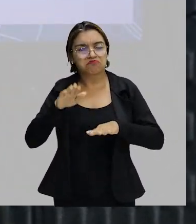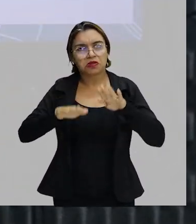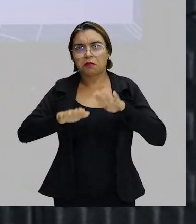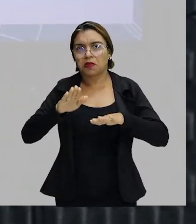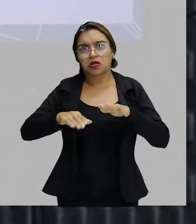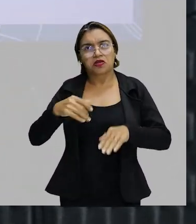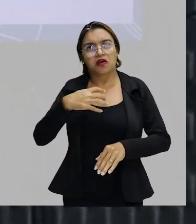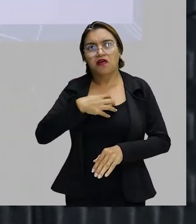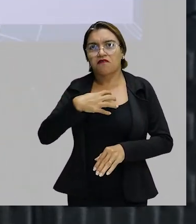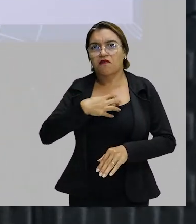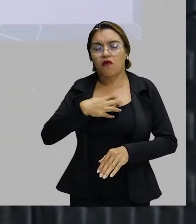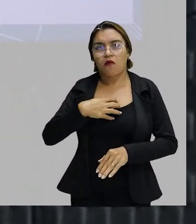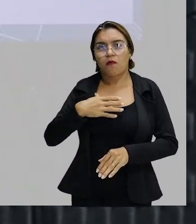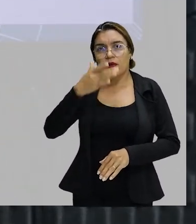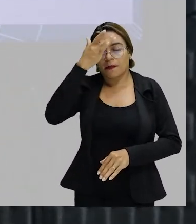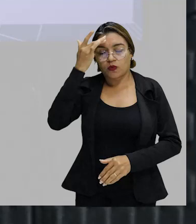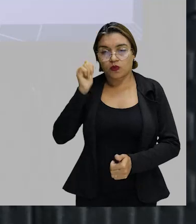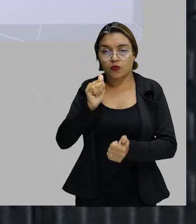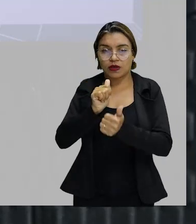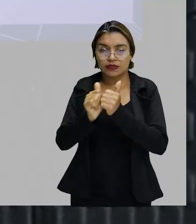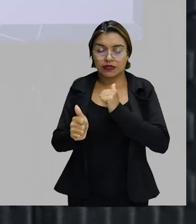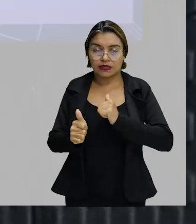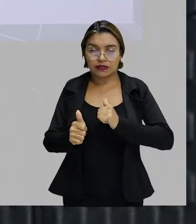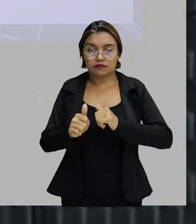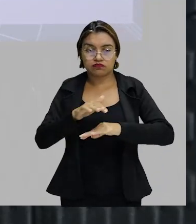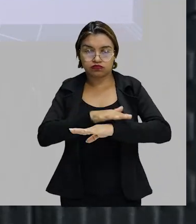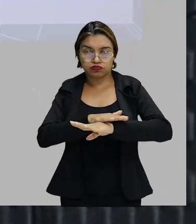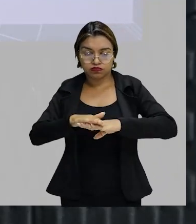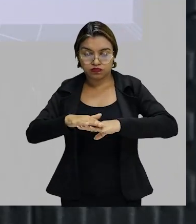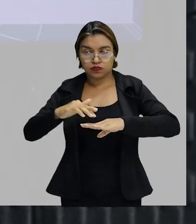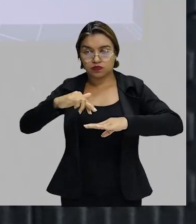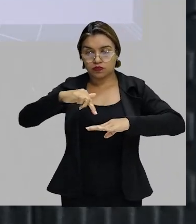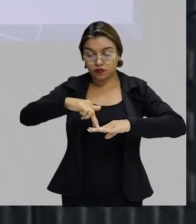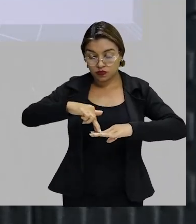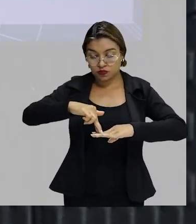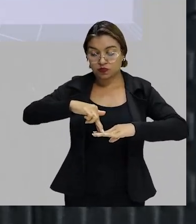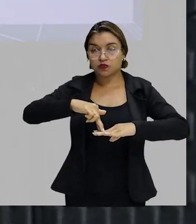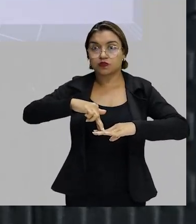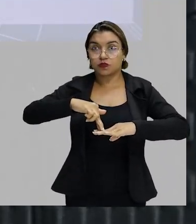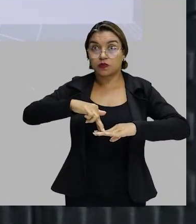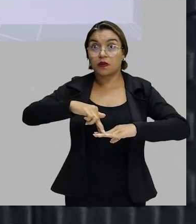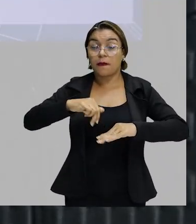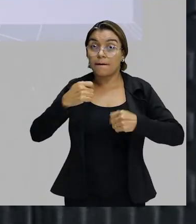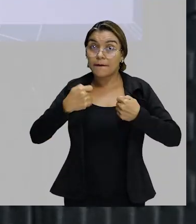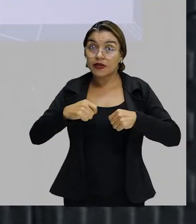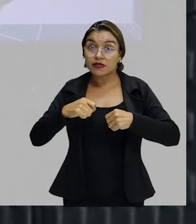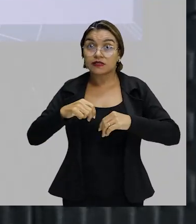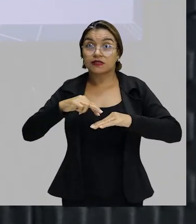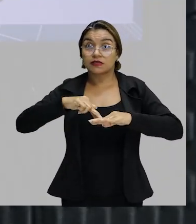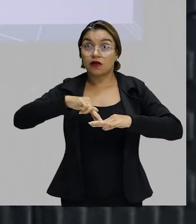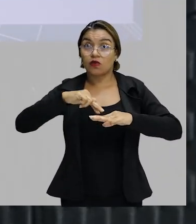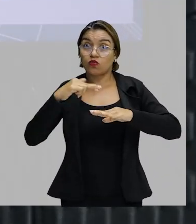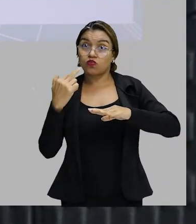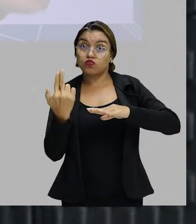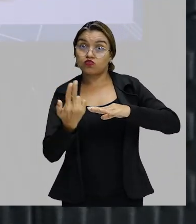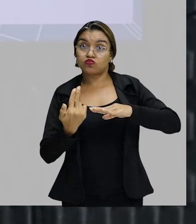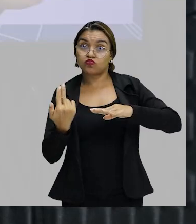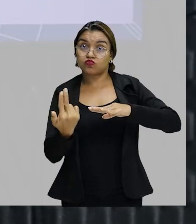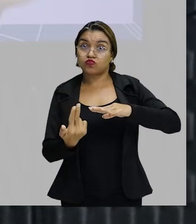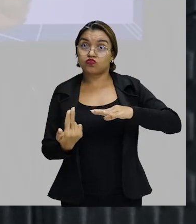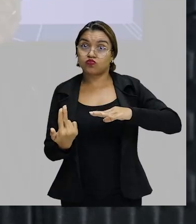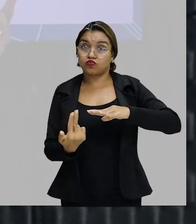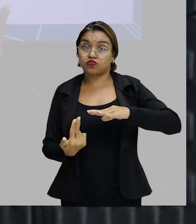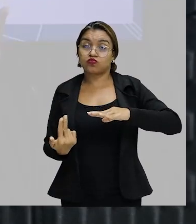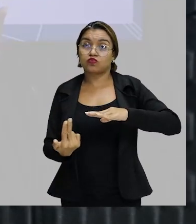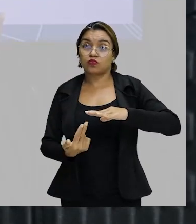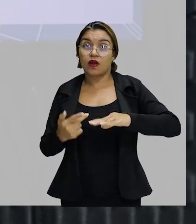que o atleta salta sai lá no do da plataforma ele executa giros no seu próprio eixo